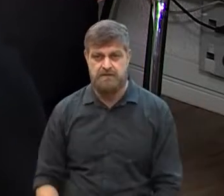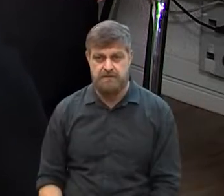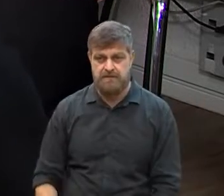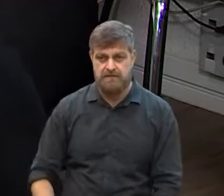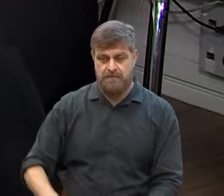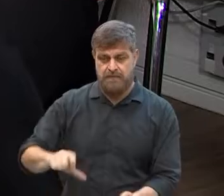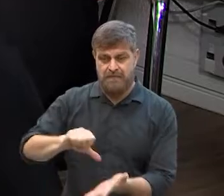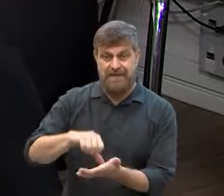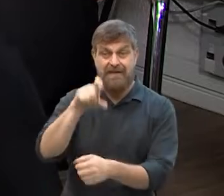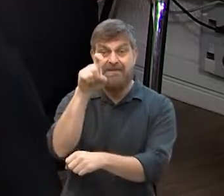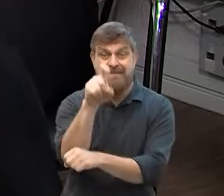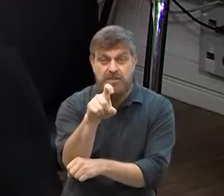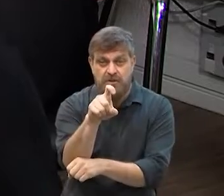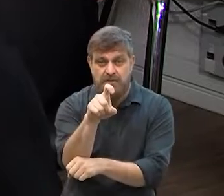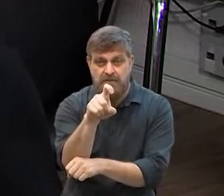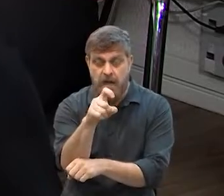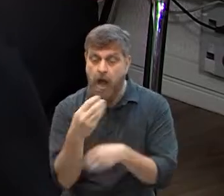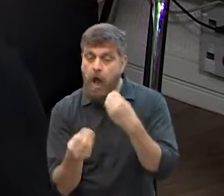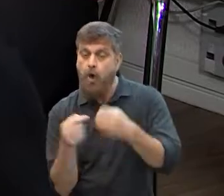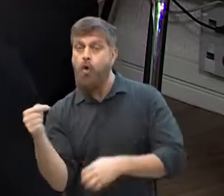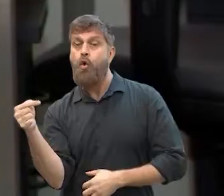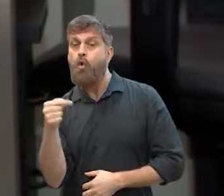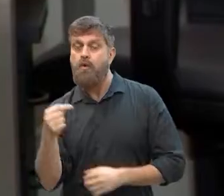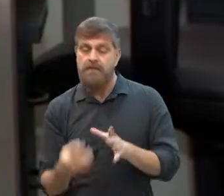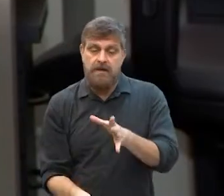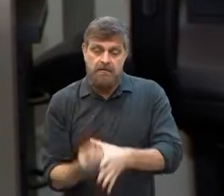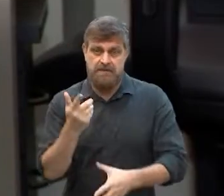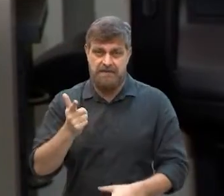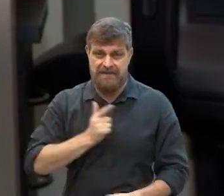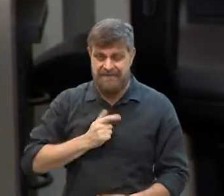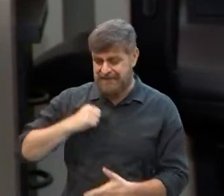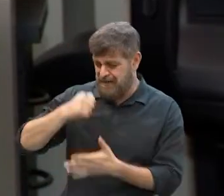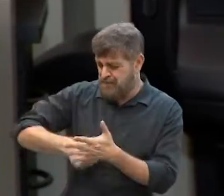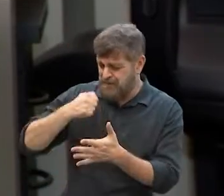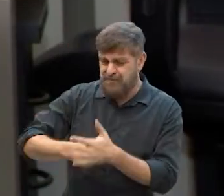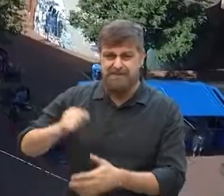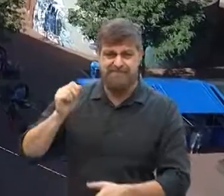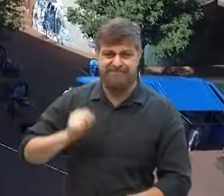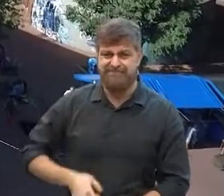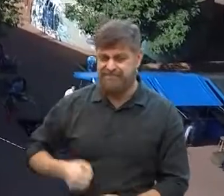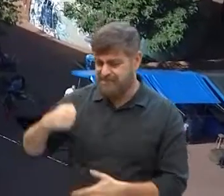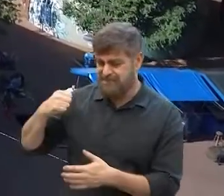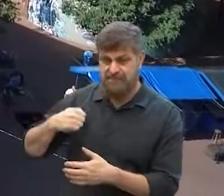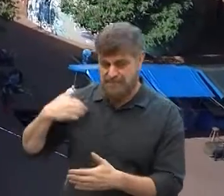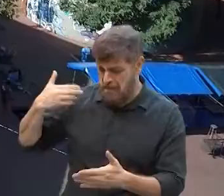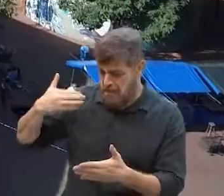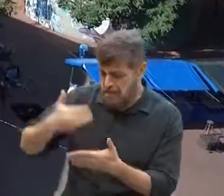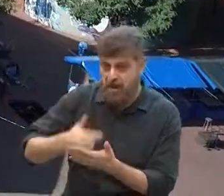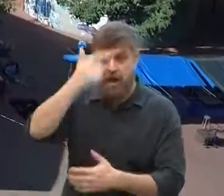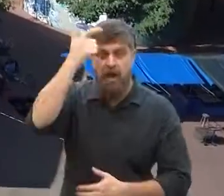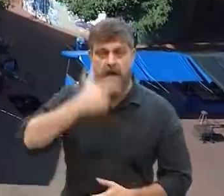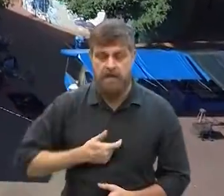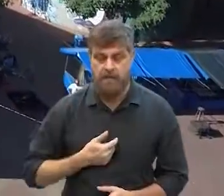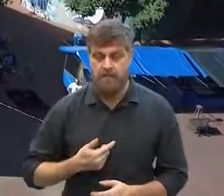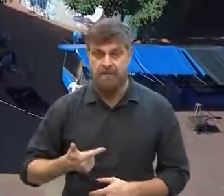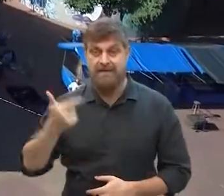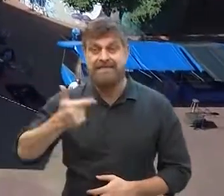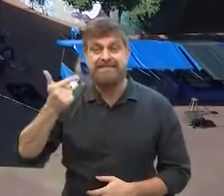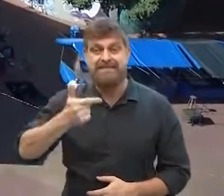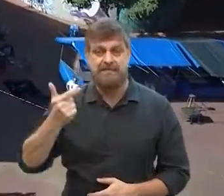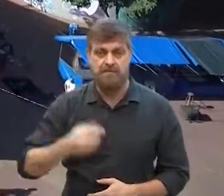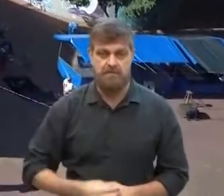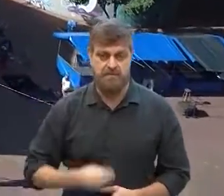de convivência, como que está a situação de lá? Essa é uma luta antiga, né? Eu assumi aqui, eu estou no meu segundo